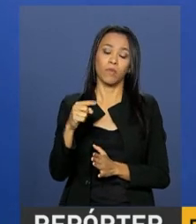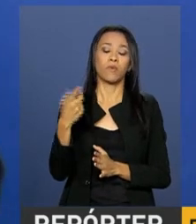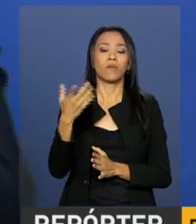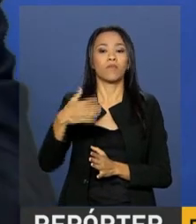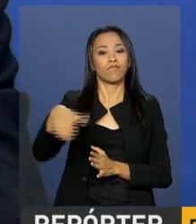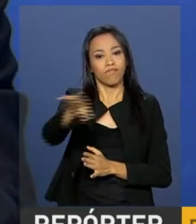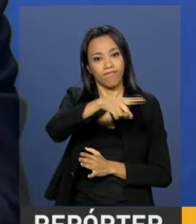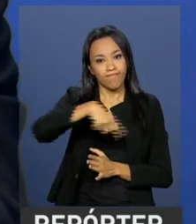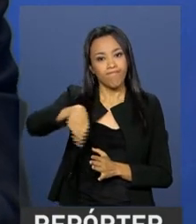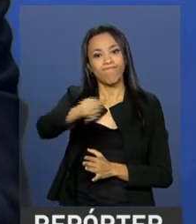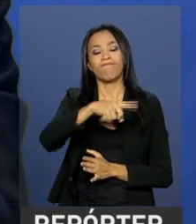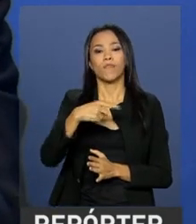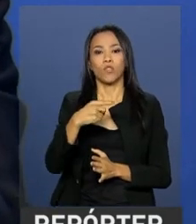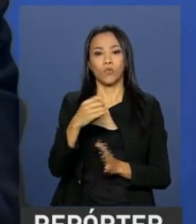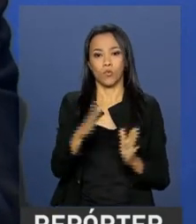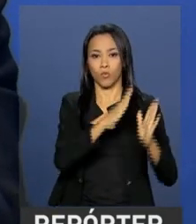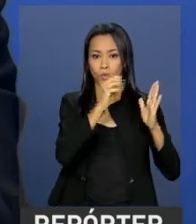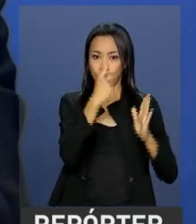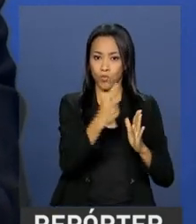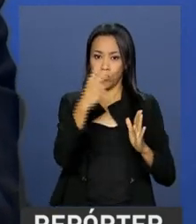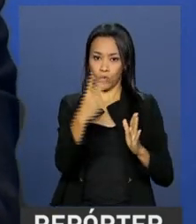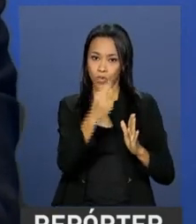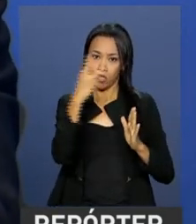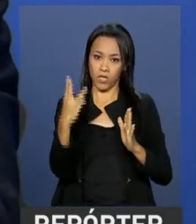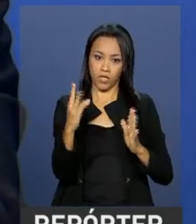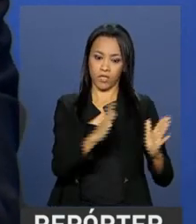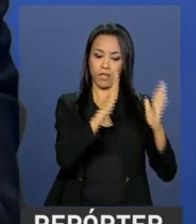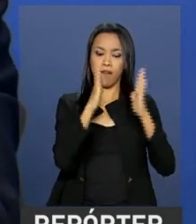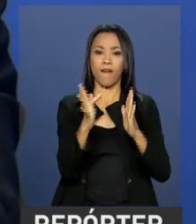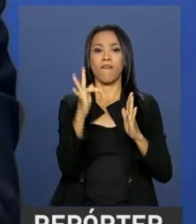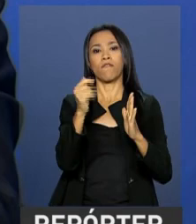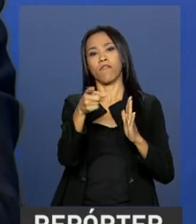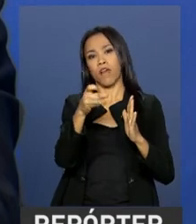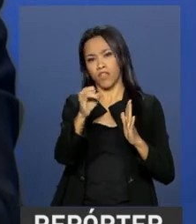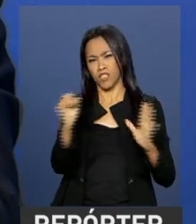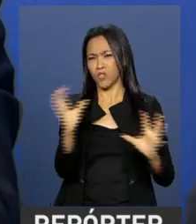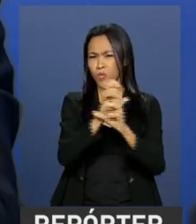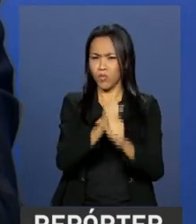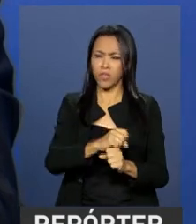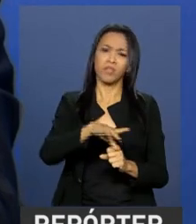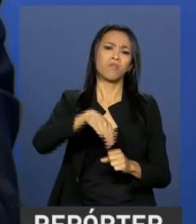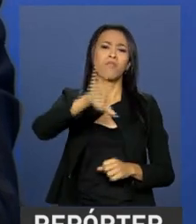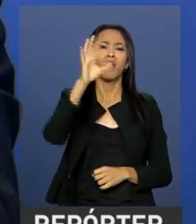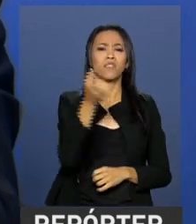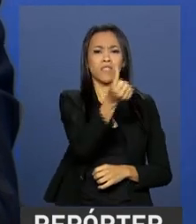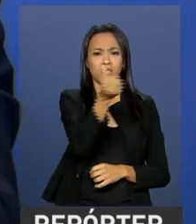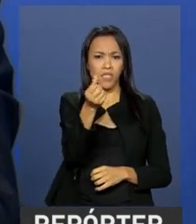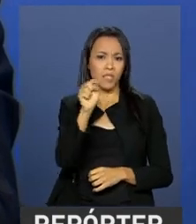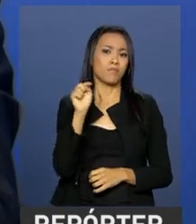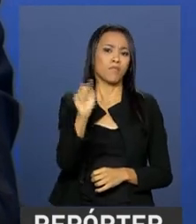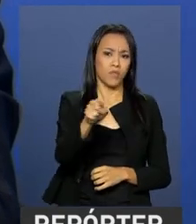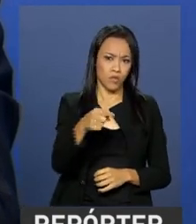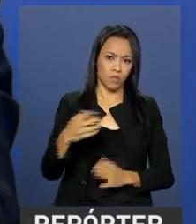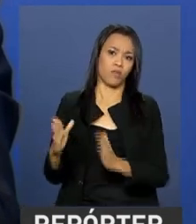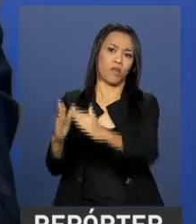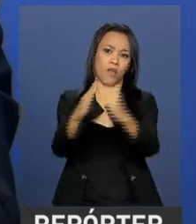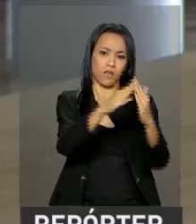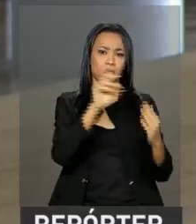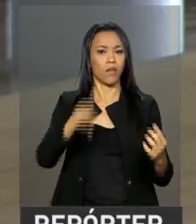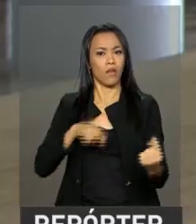3 do programa totalizando mais de 600.000 valdinéia 600 mil unidades ao longo desse ano como